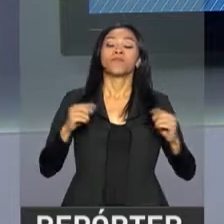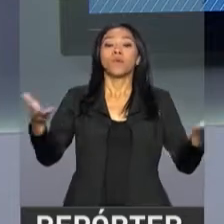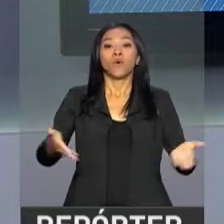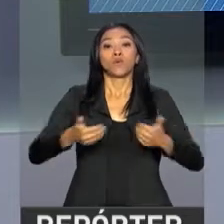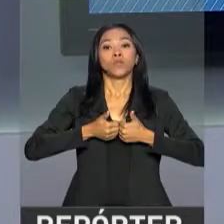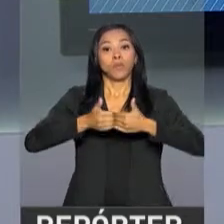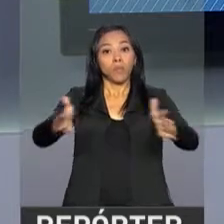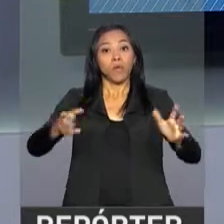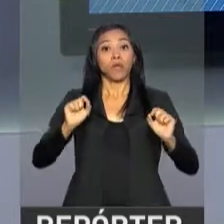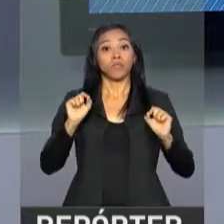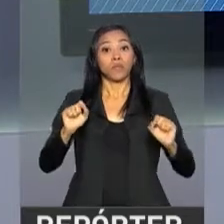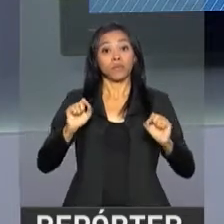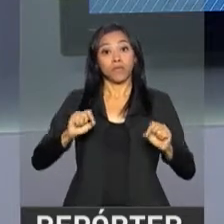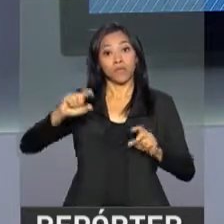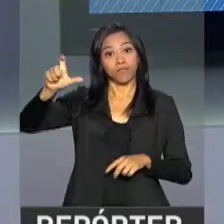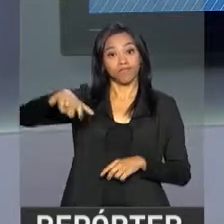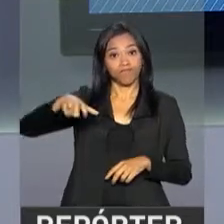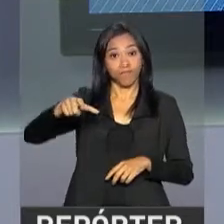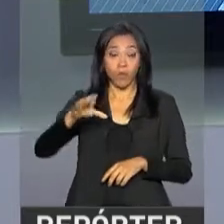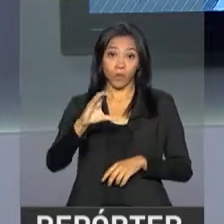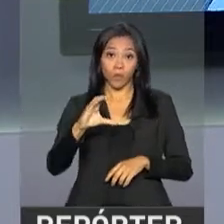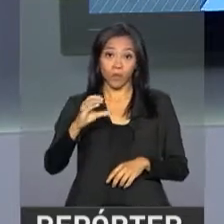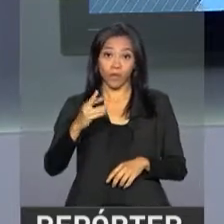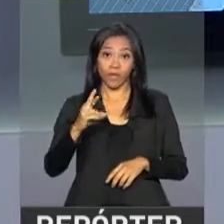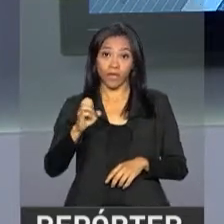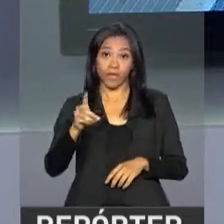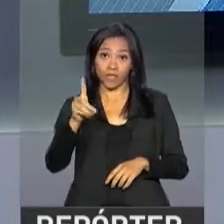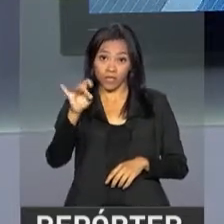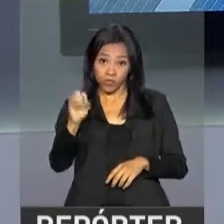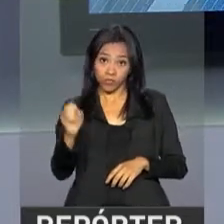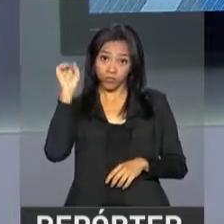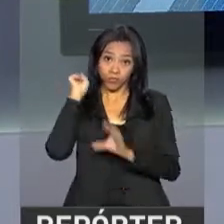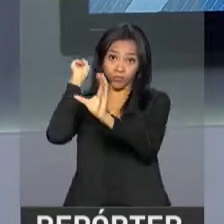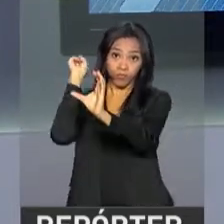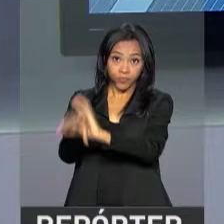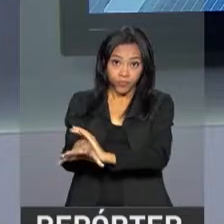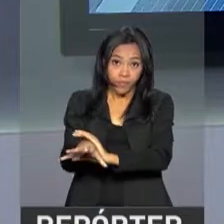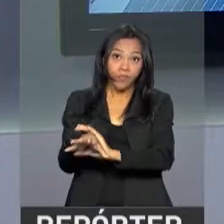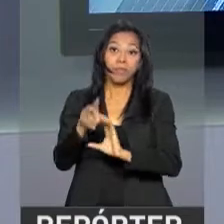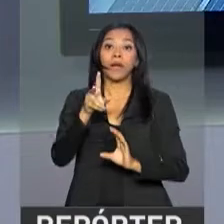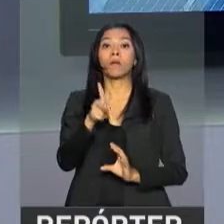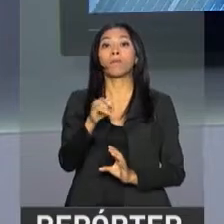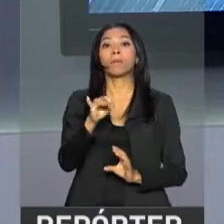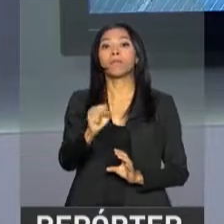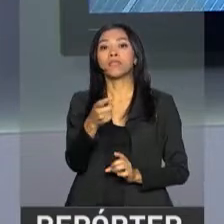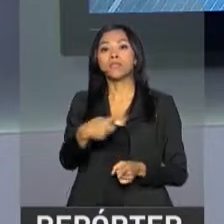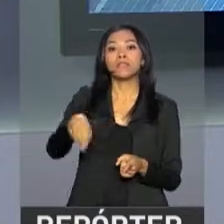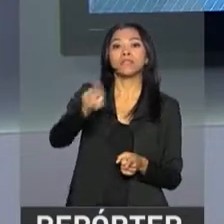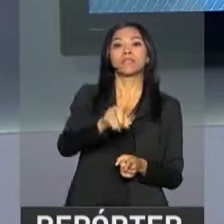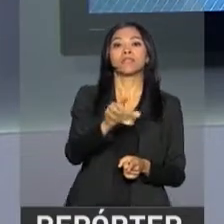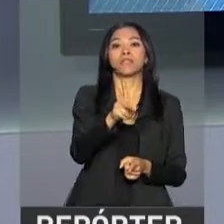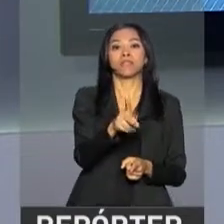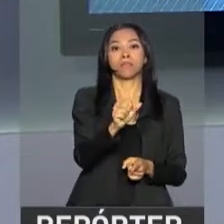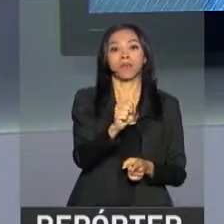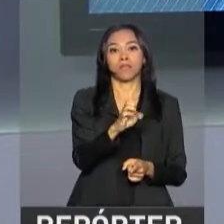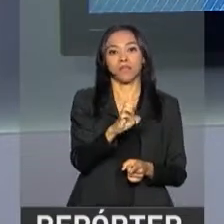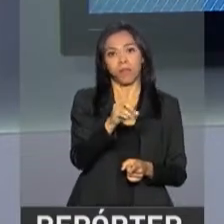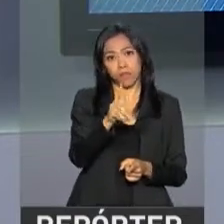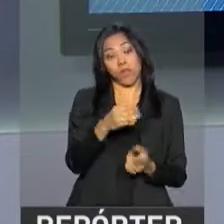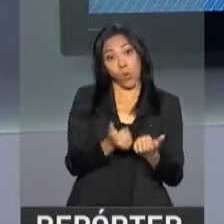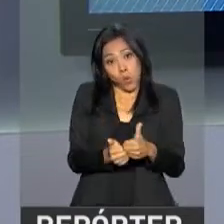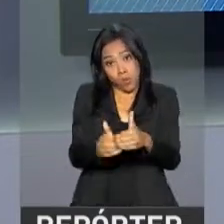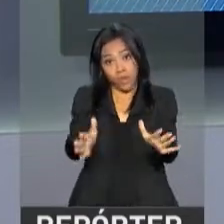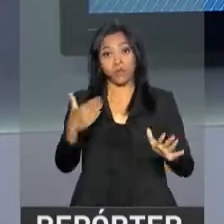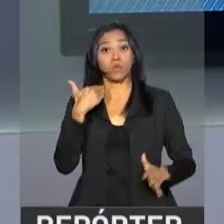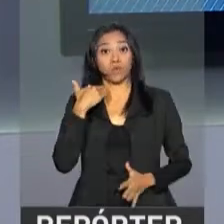automático para cotistas do pis pasep com mais de 60 anos já o pagamento diretamente nas agências bancárias para quem não é